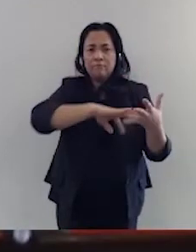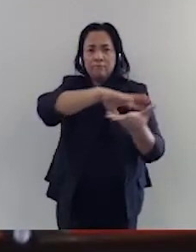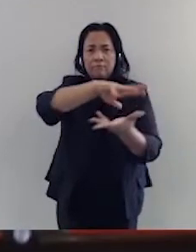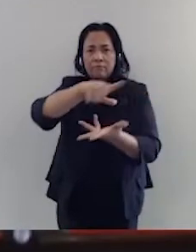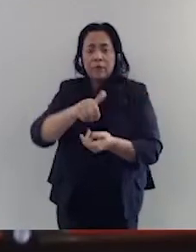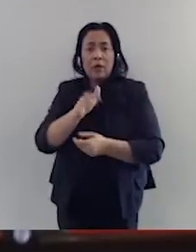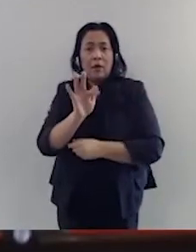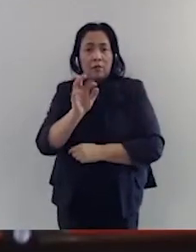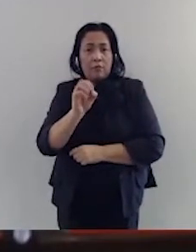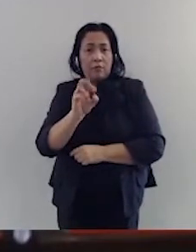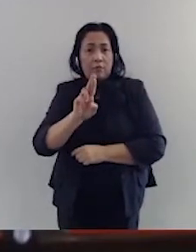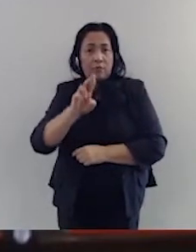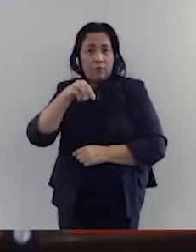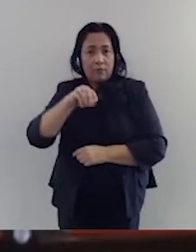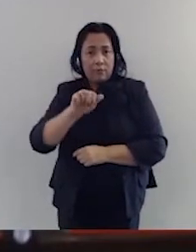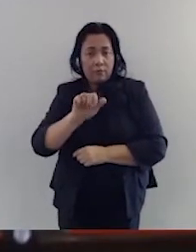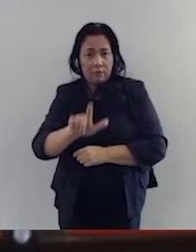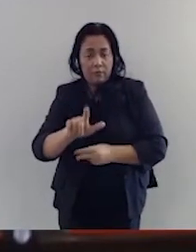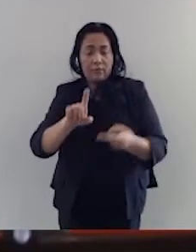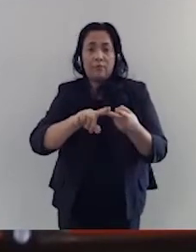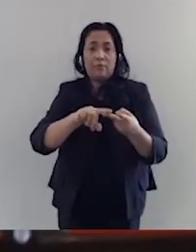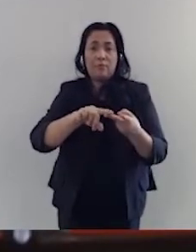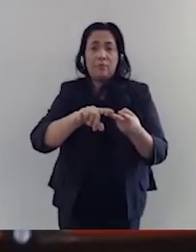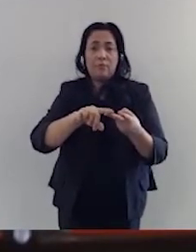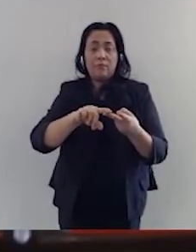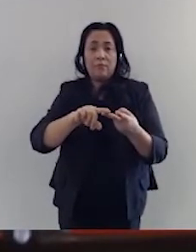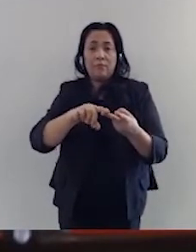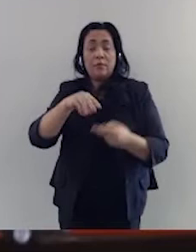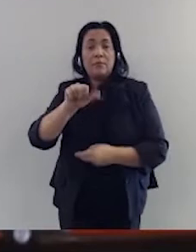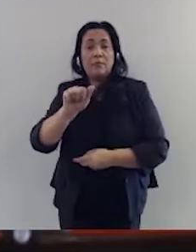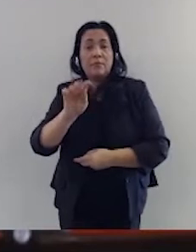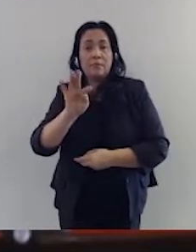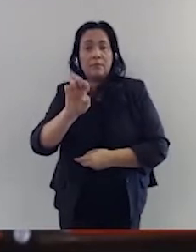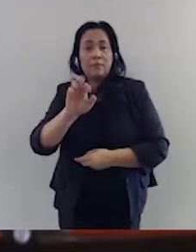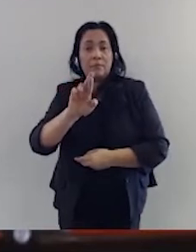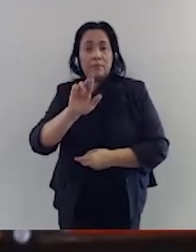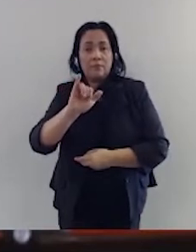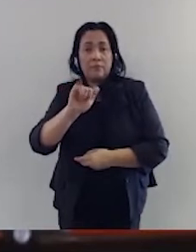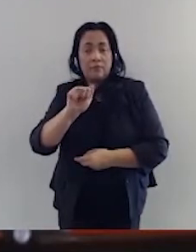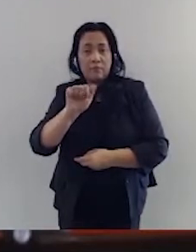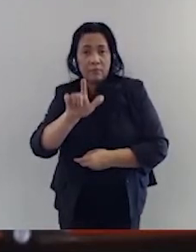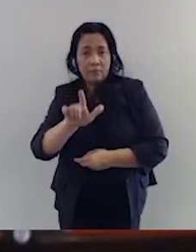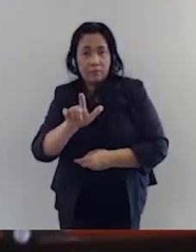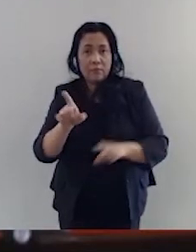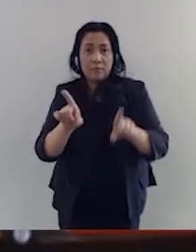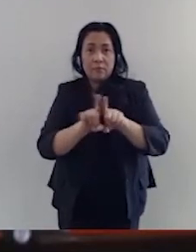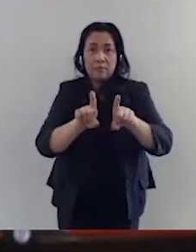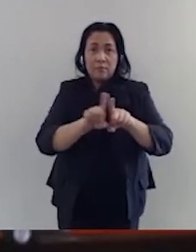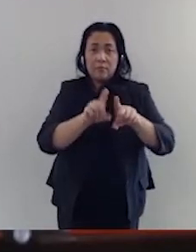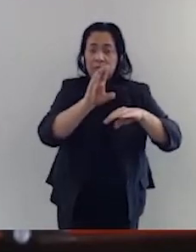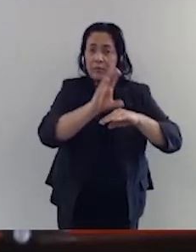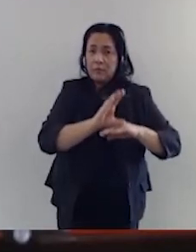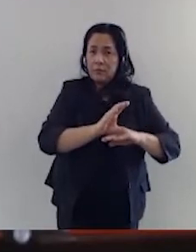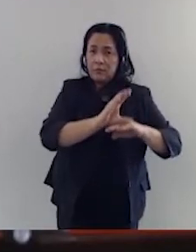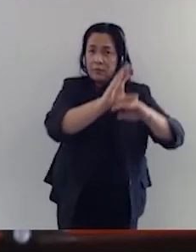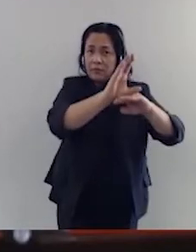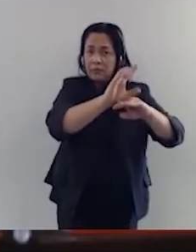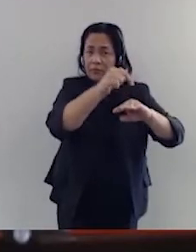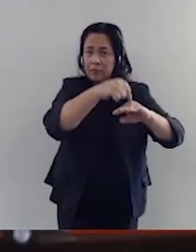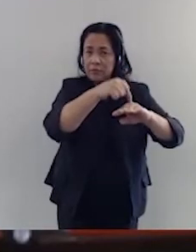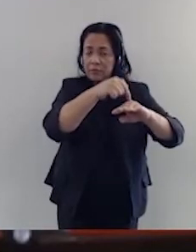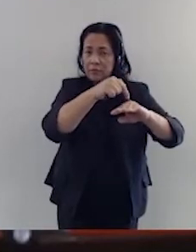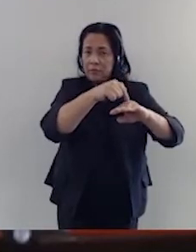formal e material, que é o due process of law. Mas, além disso, a Constituição ainda